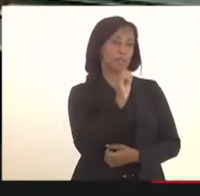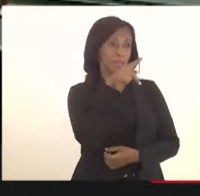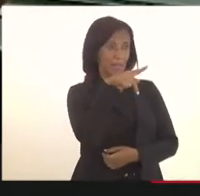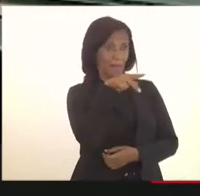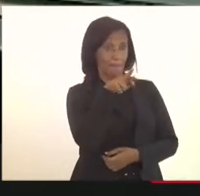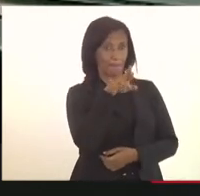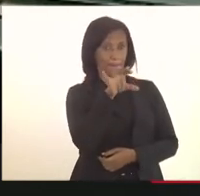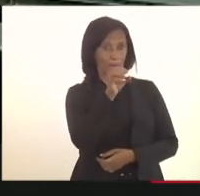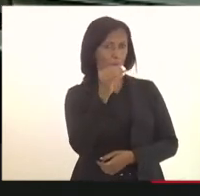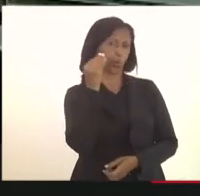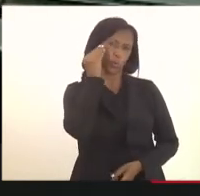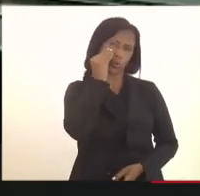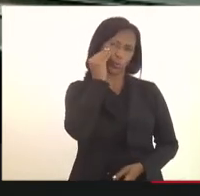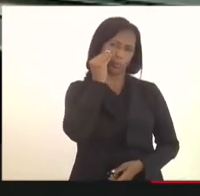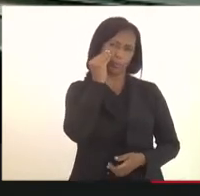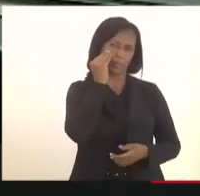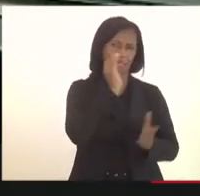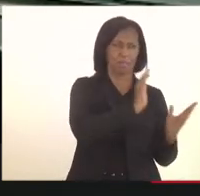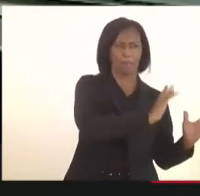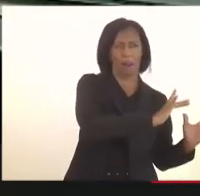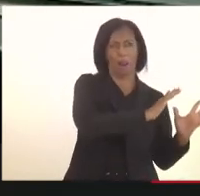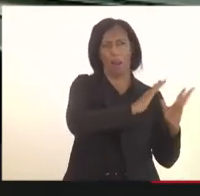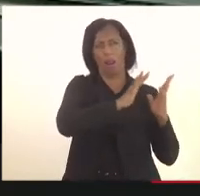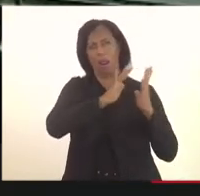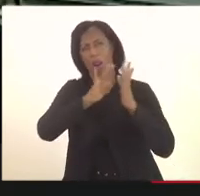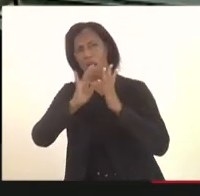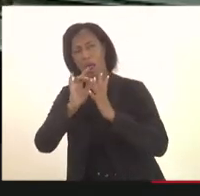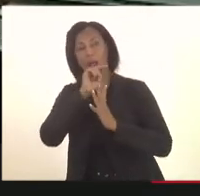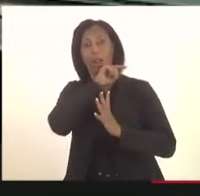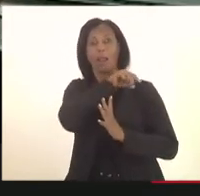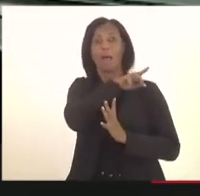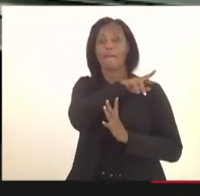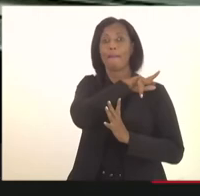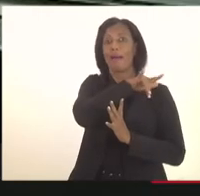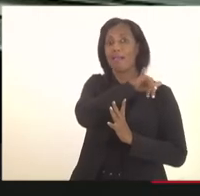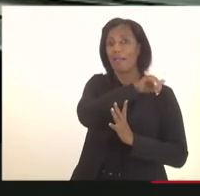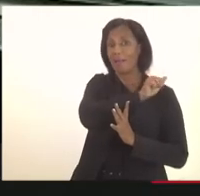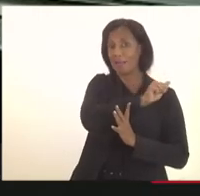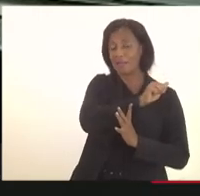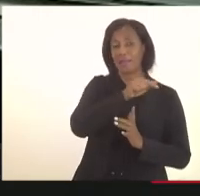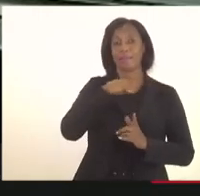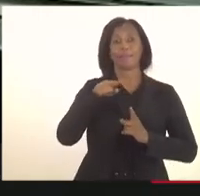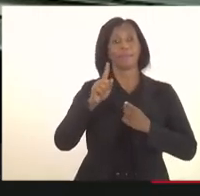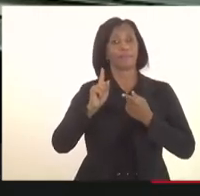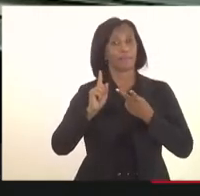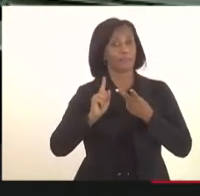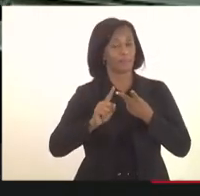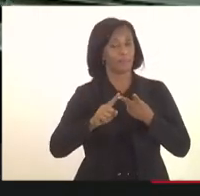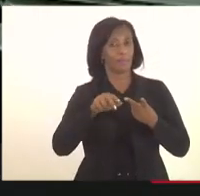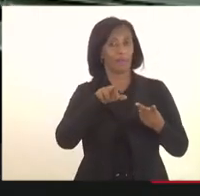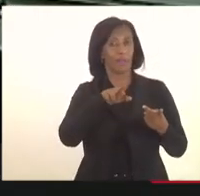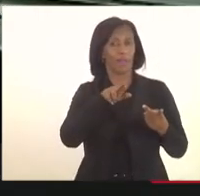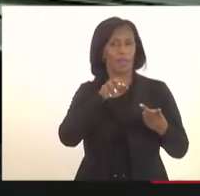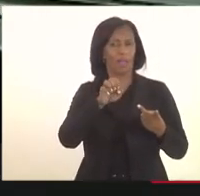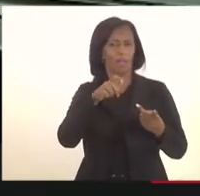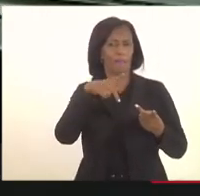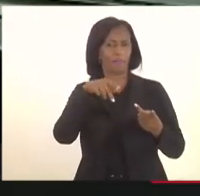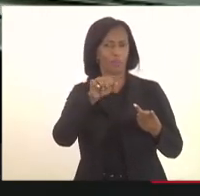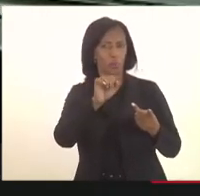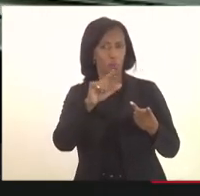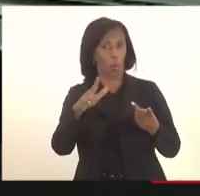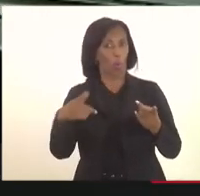a sua experiência oriunda da Malásia, e a Repsol, que está aqui no nosso